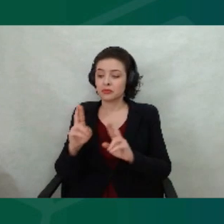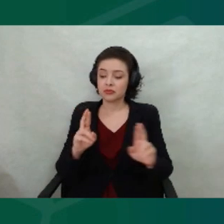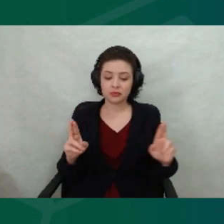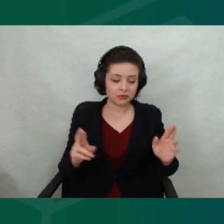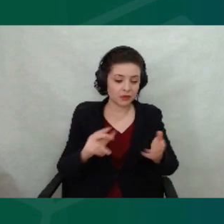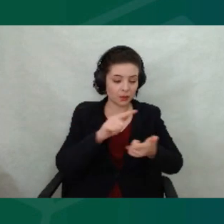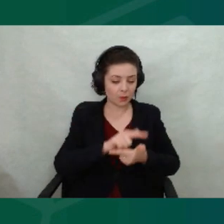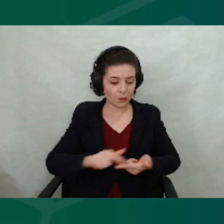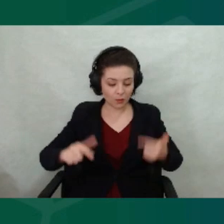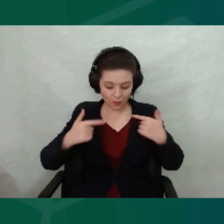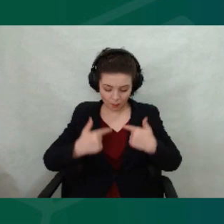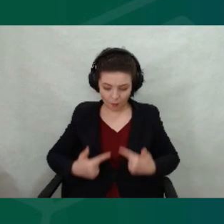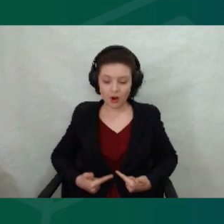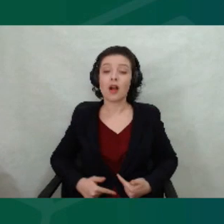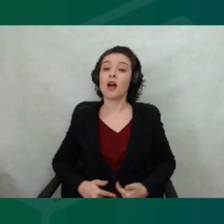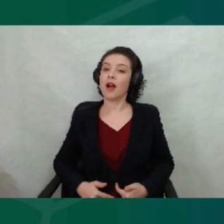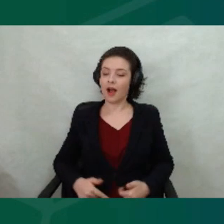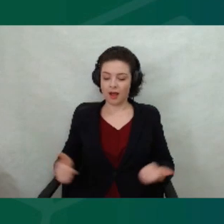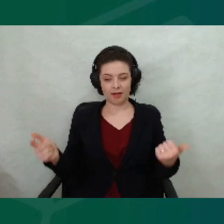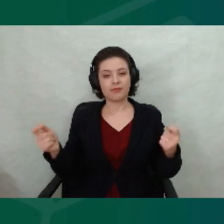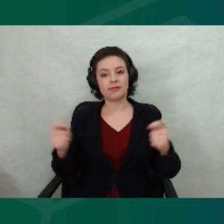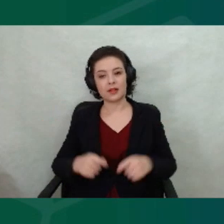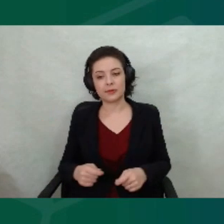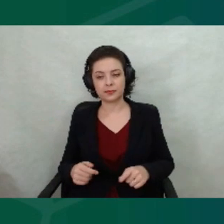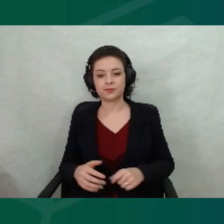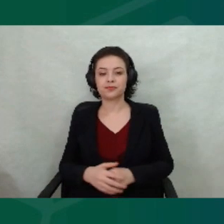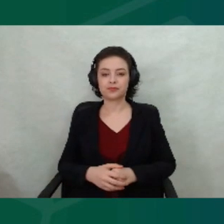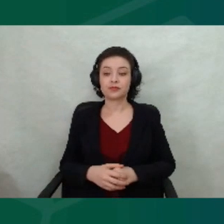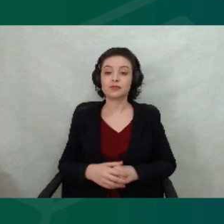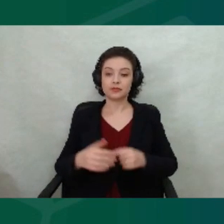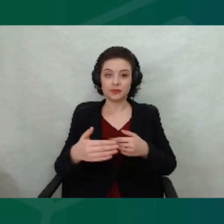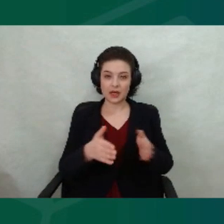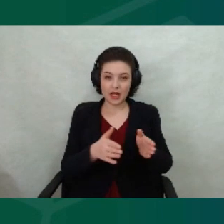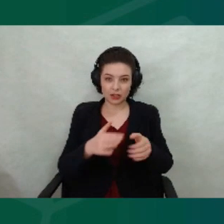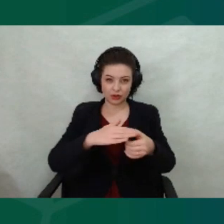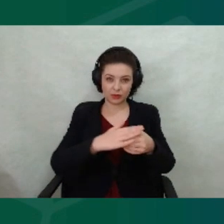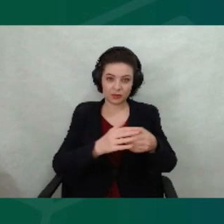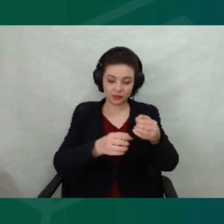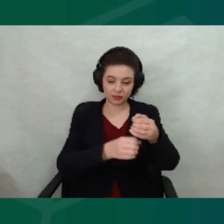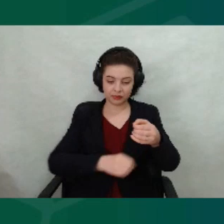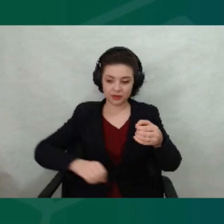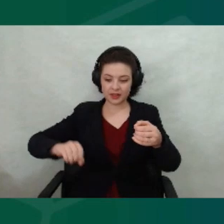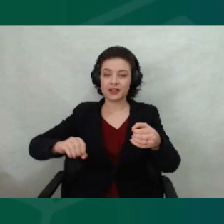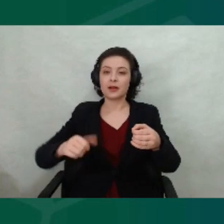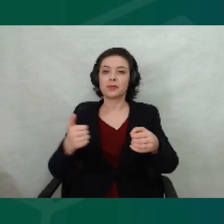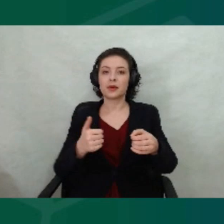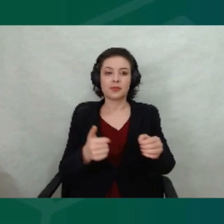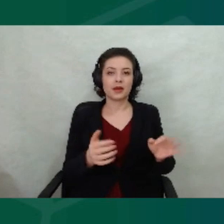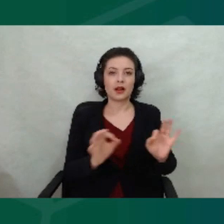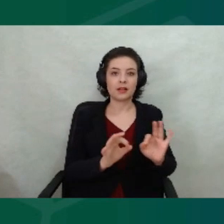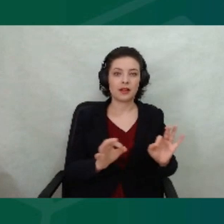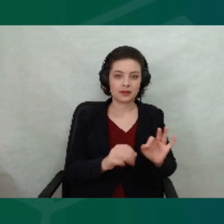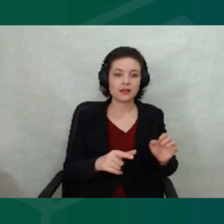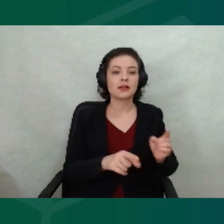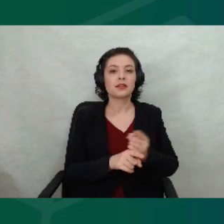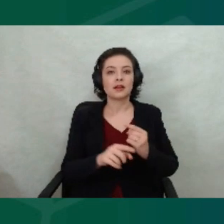após a desinfecção e na caixa de esgoto, na primeira caixa que não tinha a desinfecção, foi encontrado o RNA do